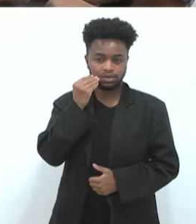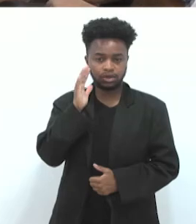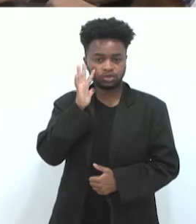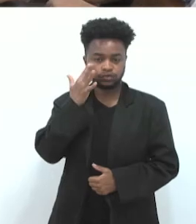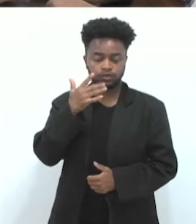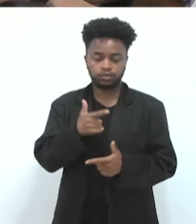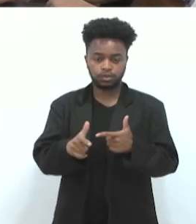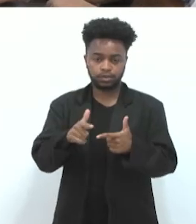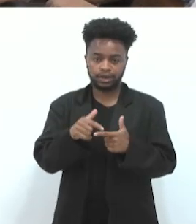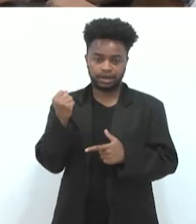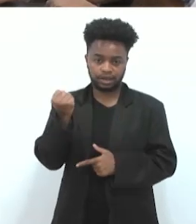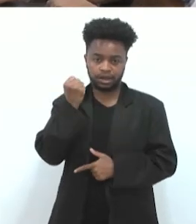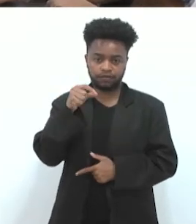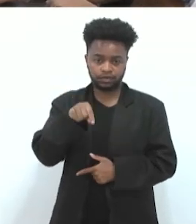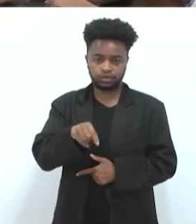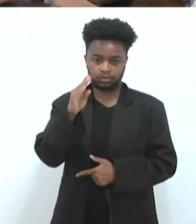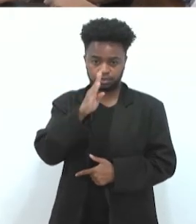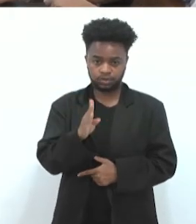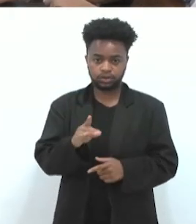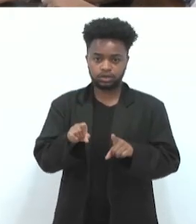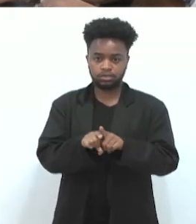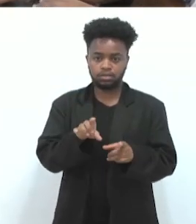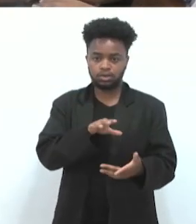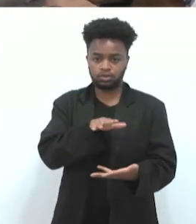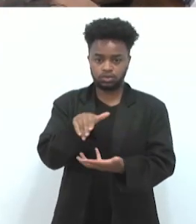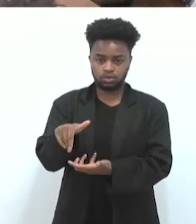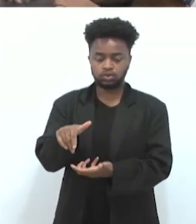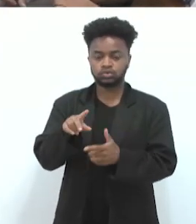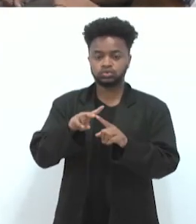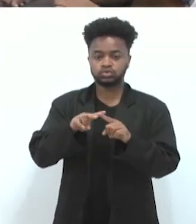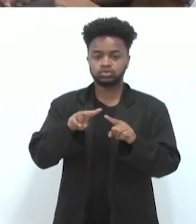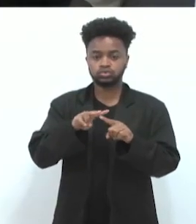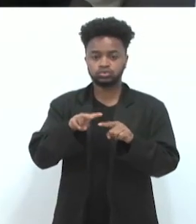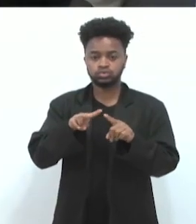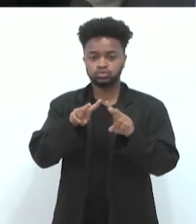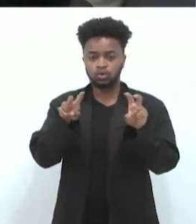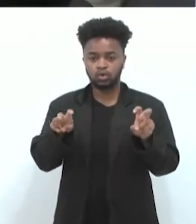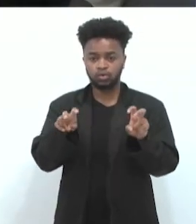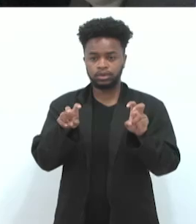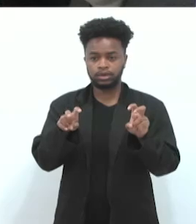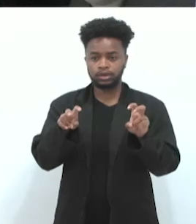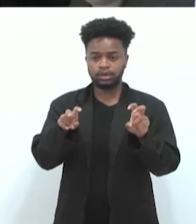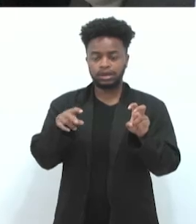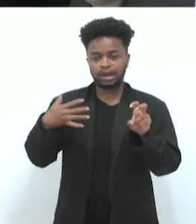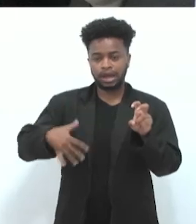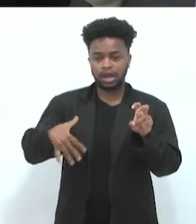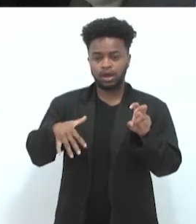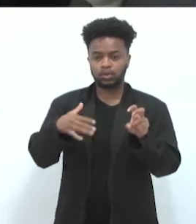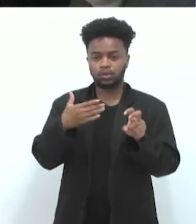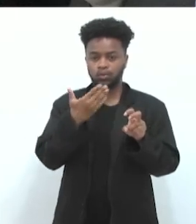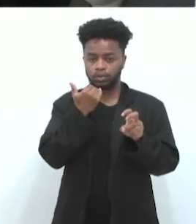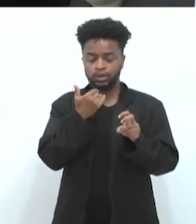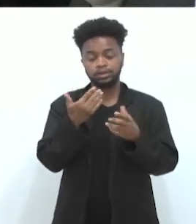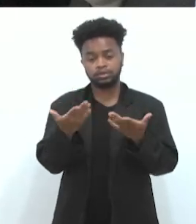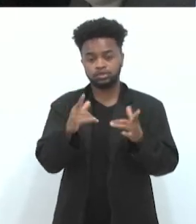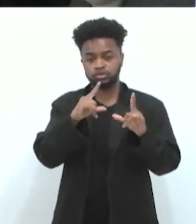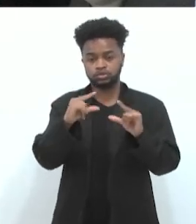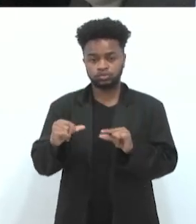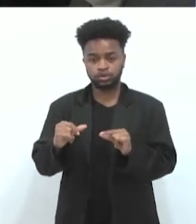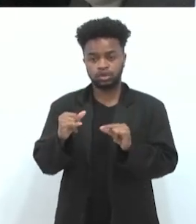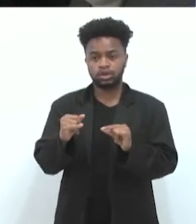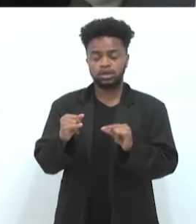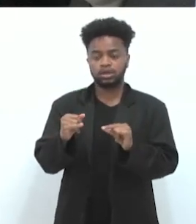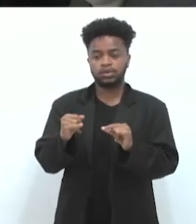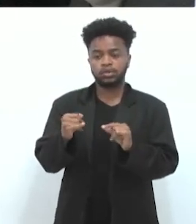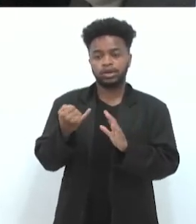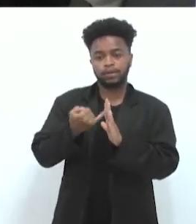Brasil, né, no mundo, na verdade, que é o problema da carestia dos alimentos, tomou uma medida de redução dos impostos de importação e provocou